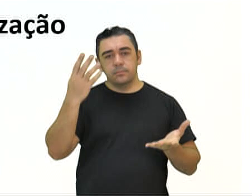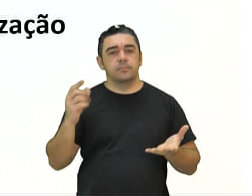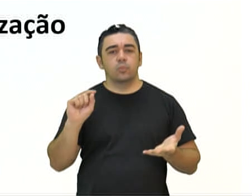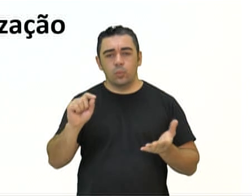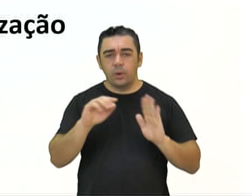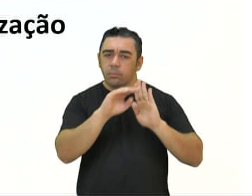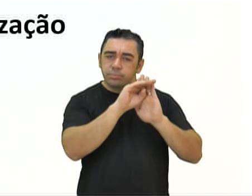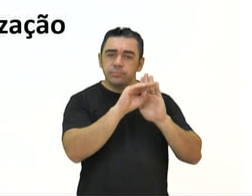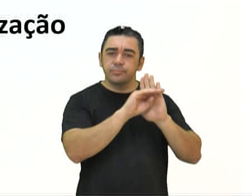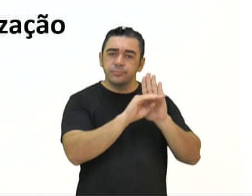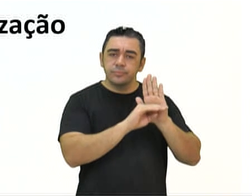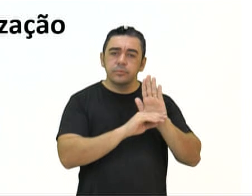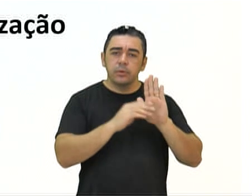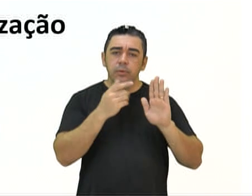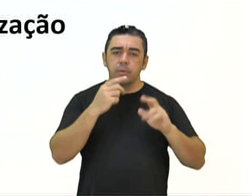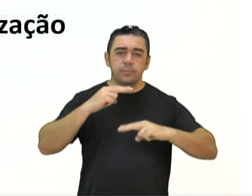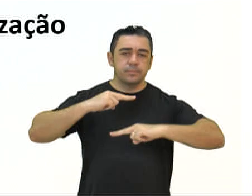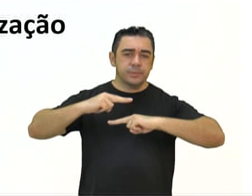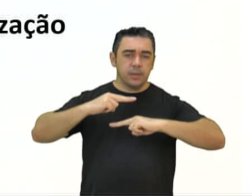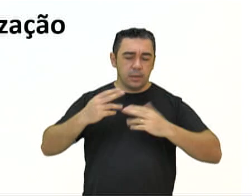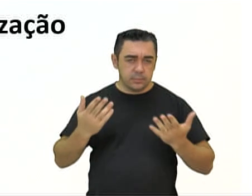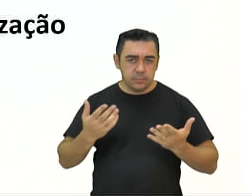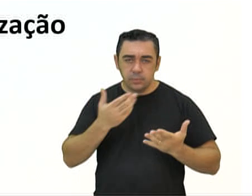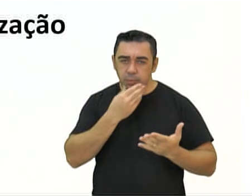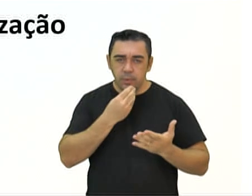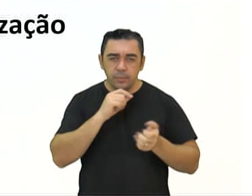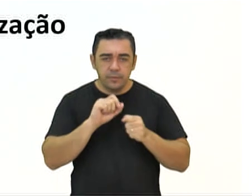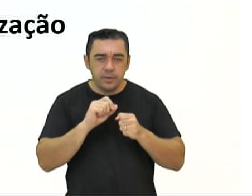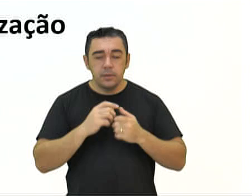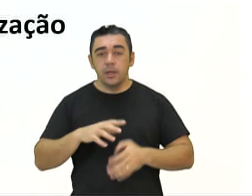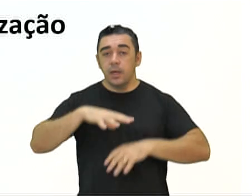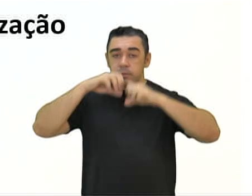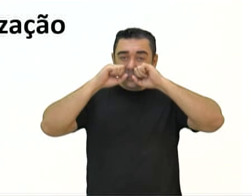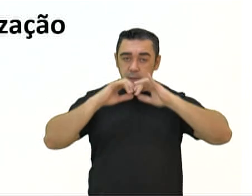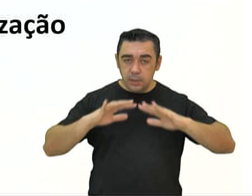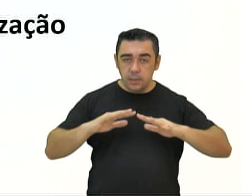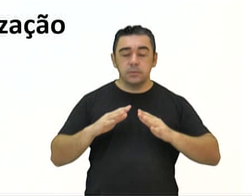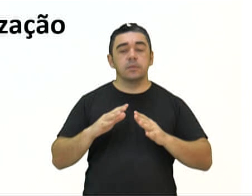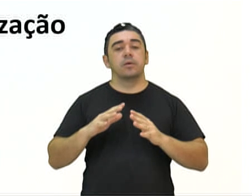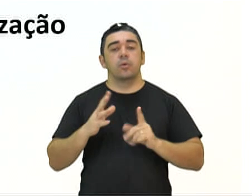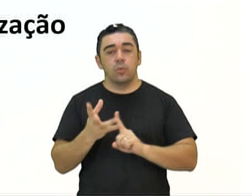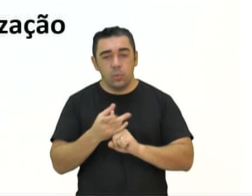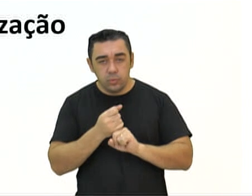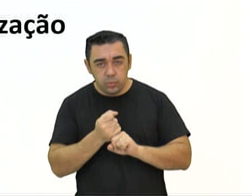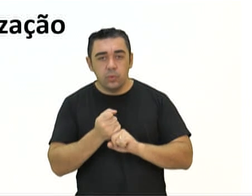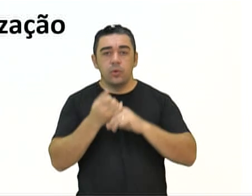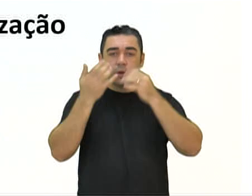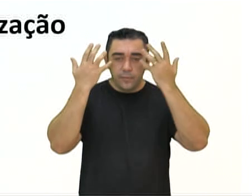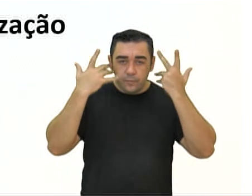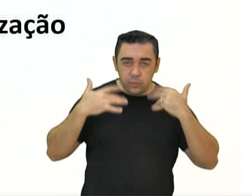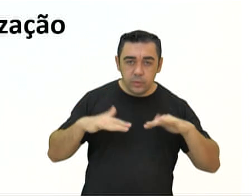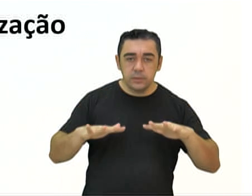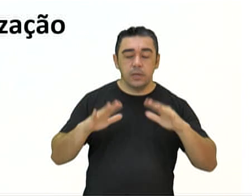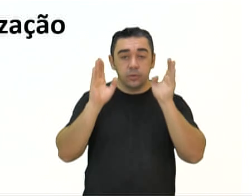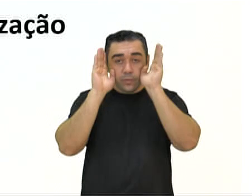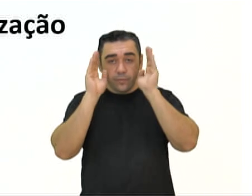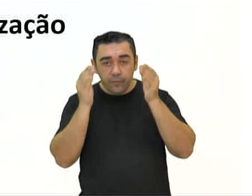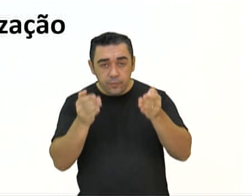dos princípios do Pilates, né, que é muito fácil. Respiração, controle, fluidez,